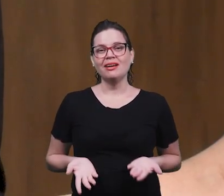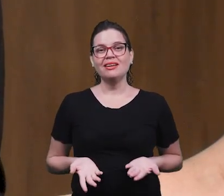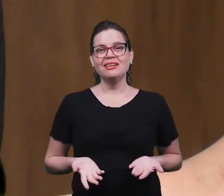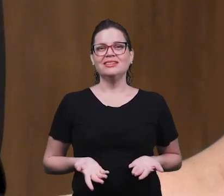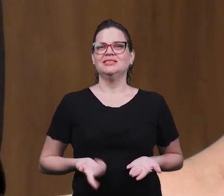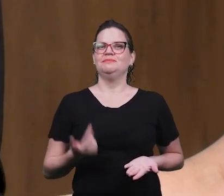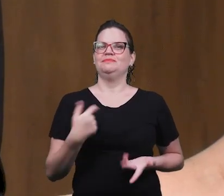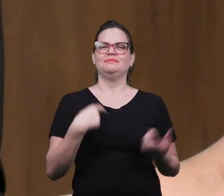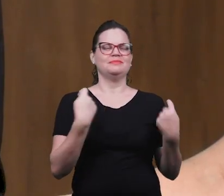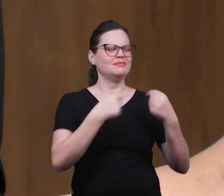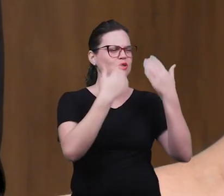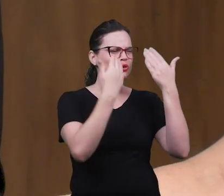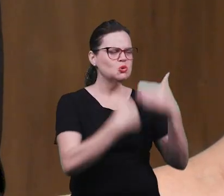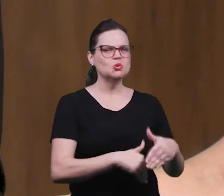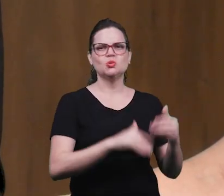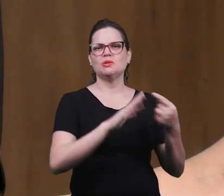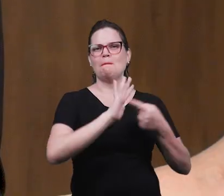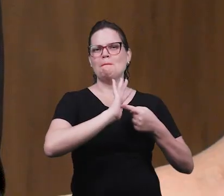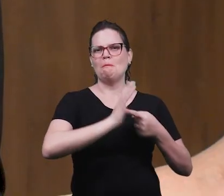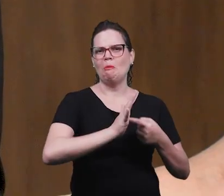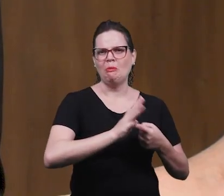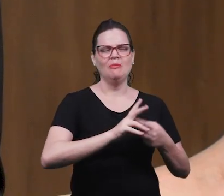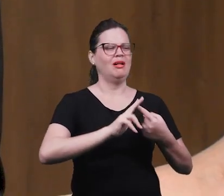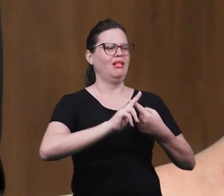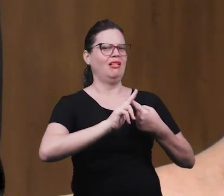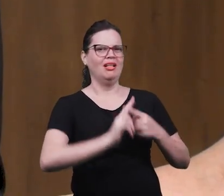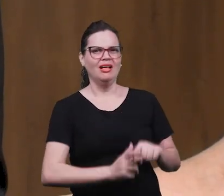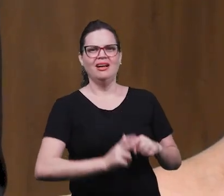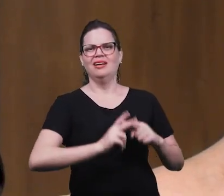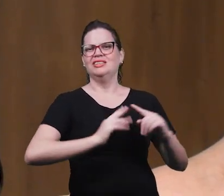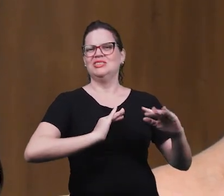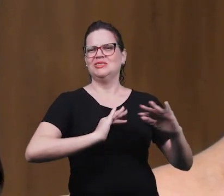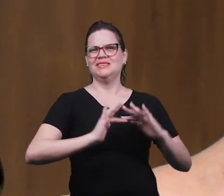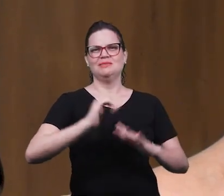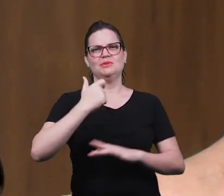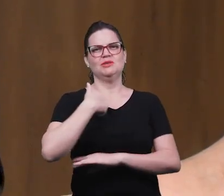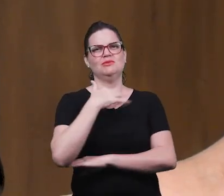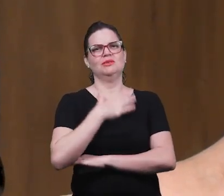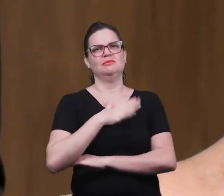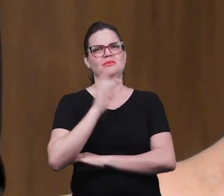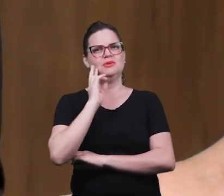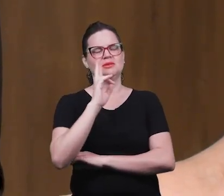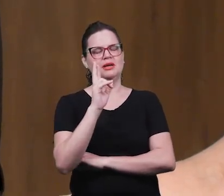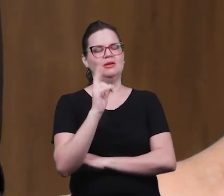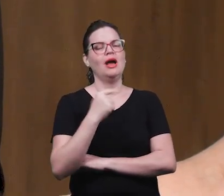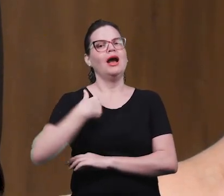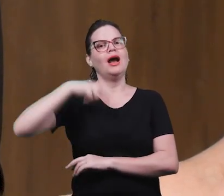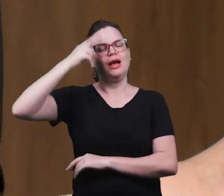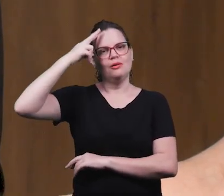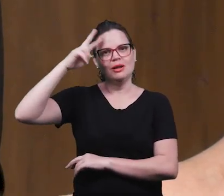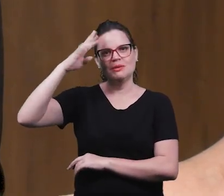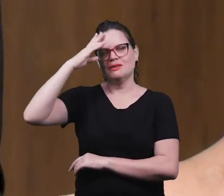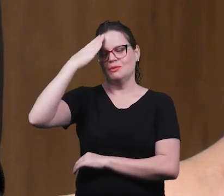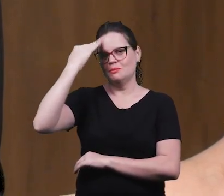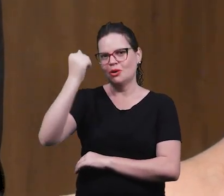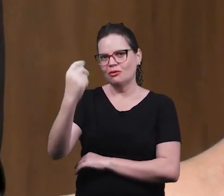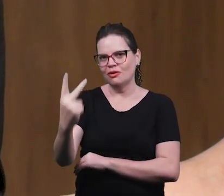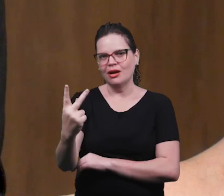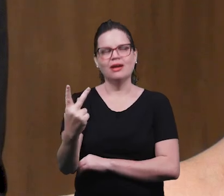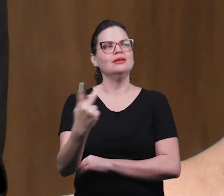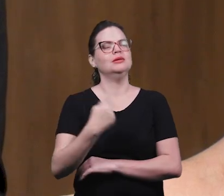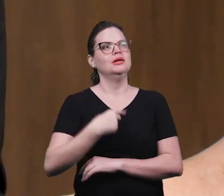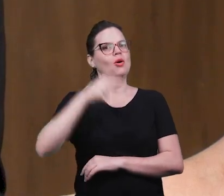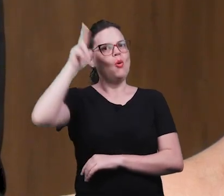fazer prova dessas coisas, e mecânica, dinâmica. Eu falei, meu Senhor, o cavalo se prepara para a